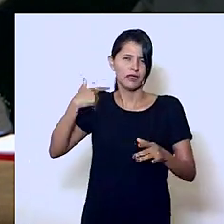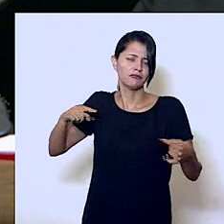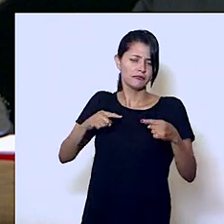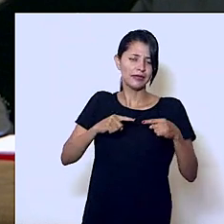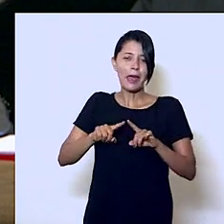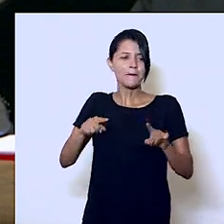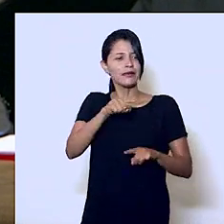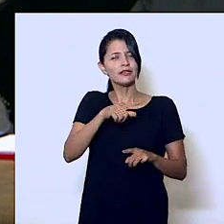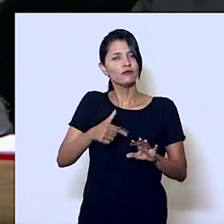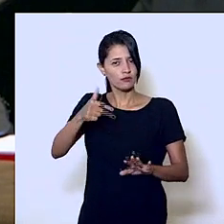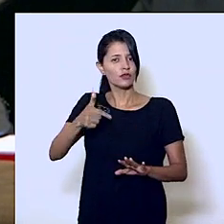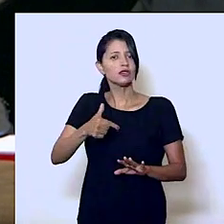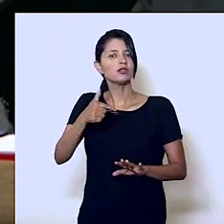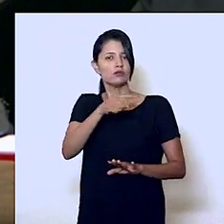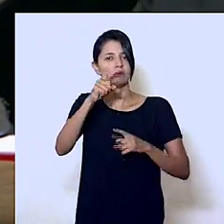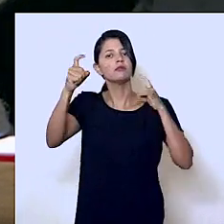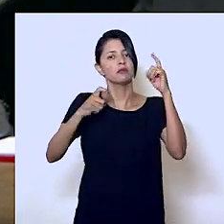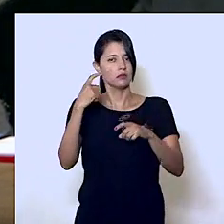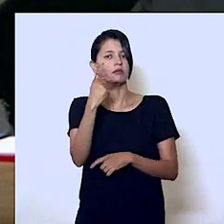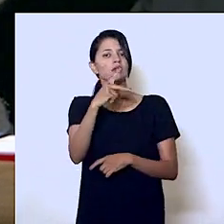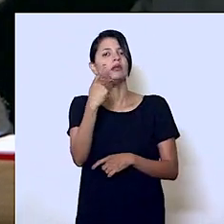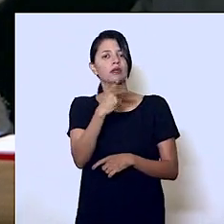segunda preocupação do Paulo, a história